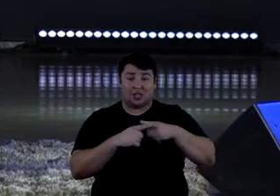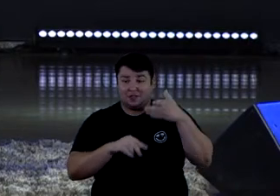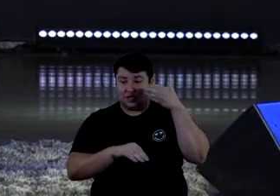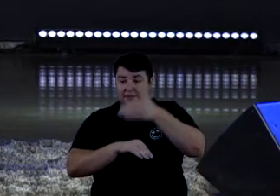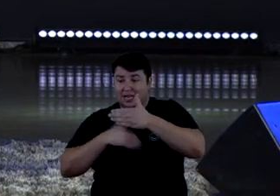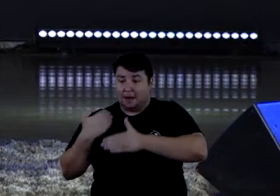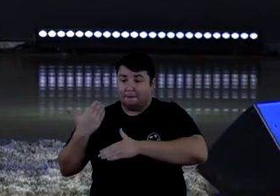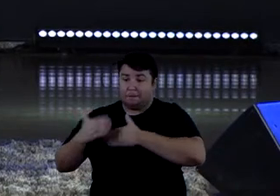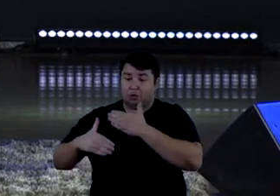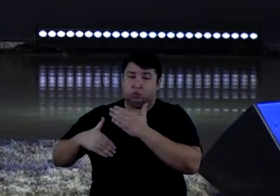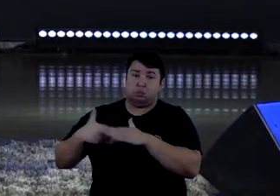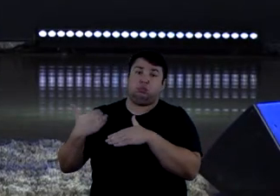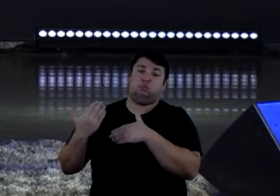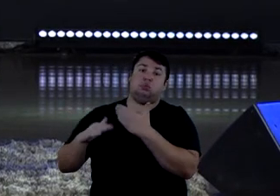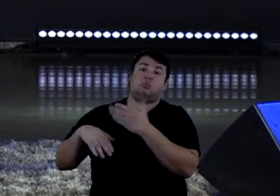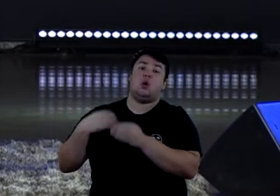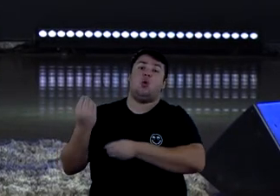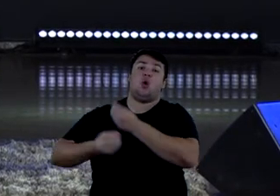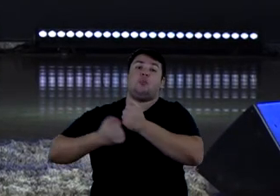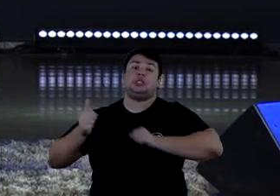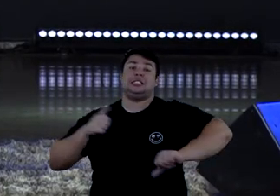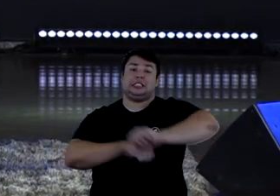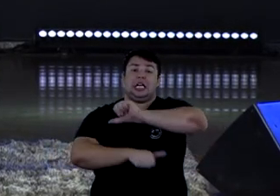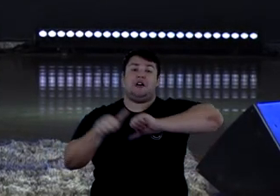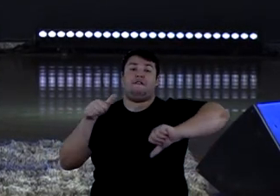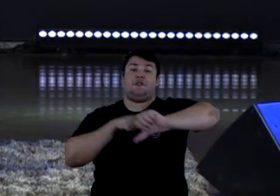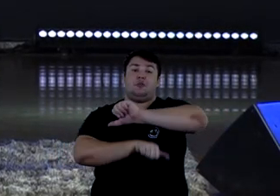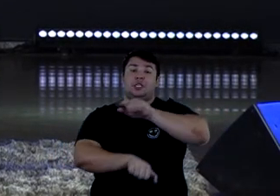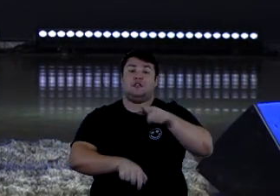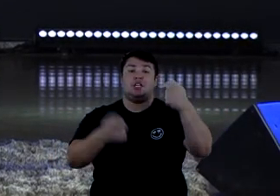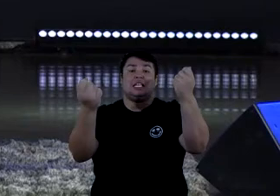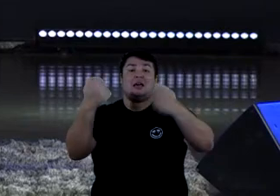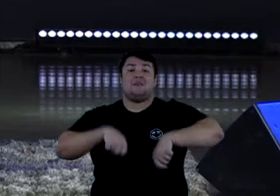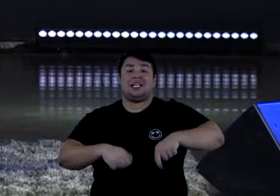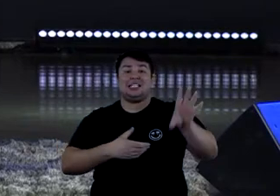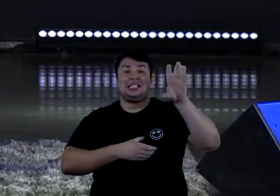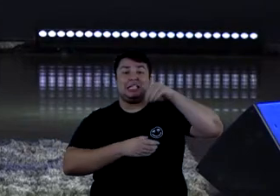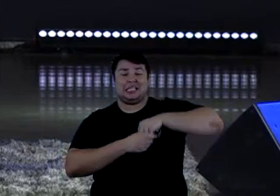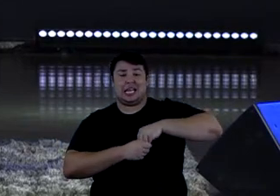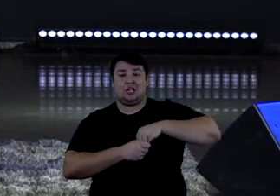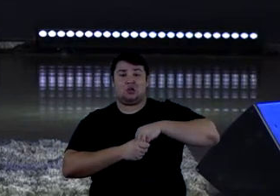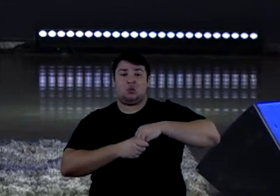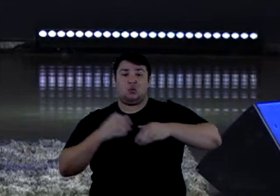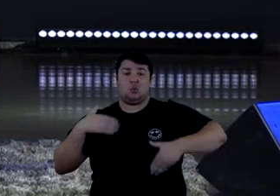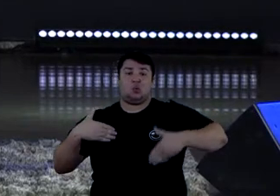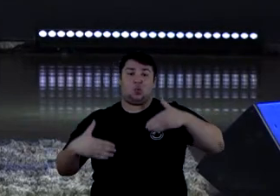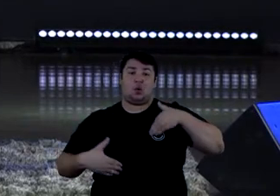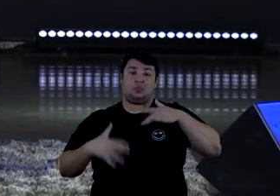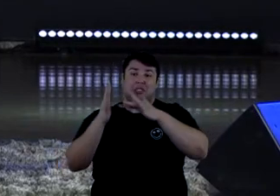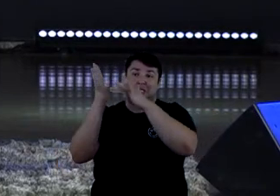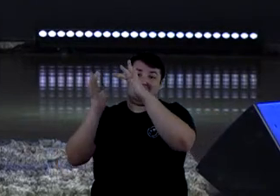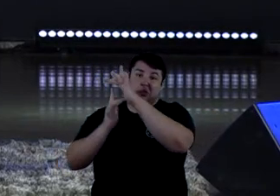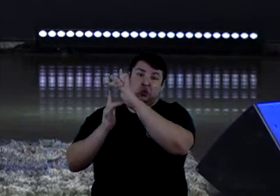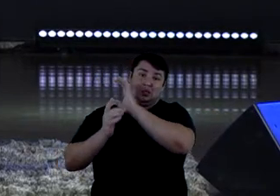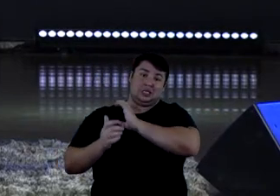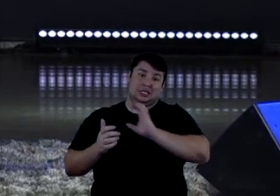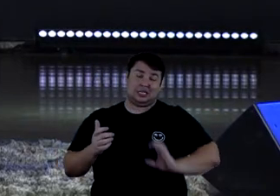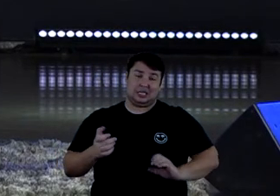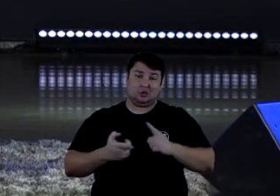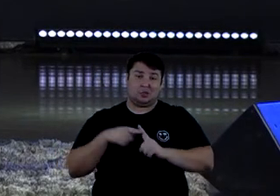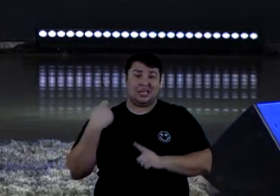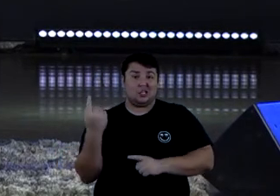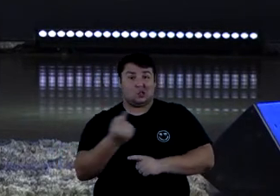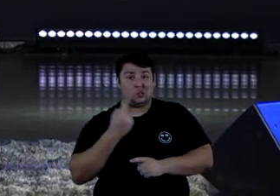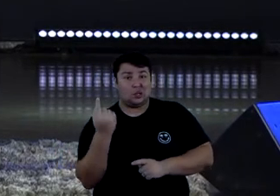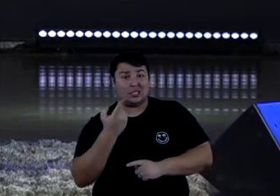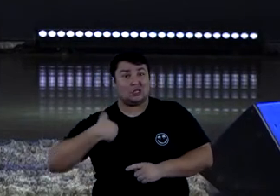num processo de transformação e para isso você precisa estar inserido no corpo de Cristo, porque sozinhos nós não podemos